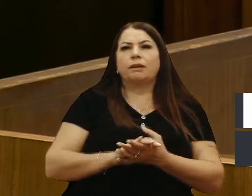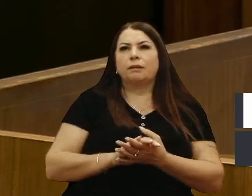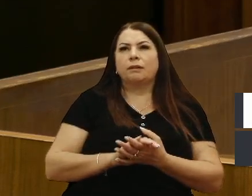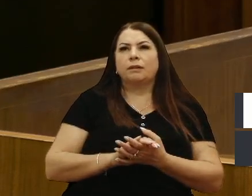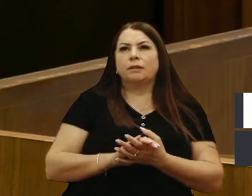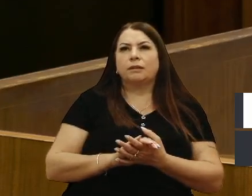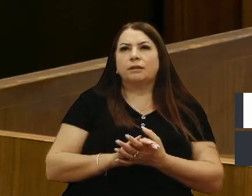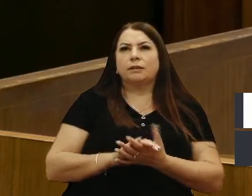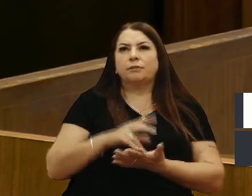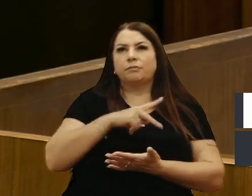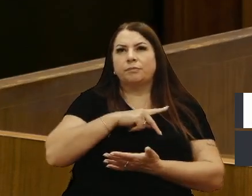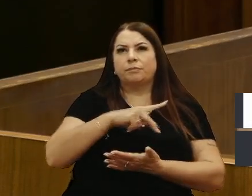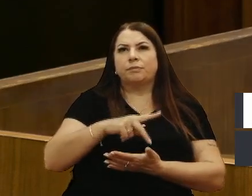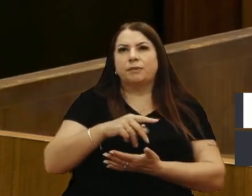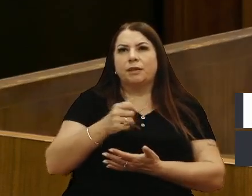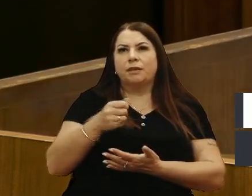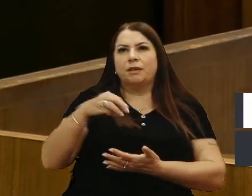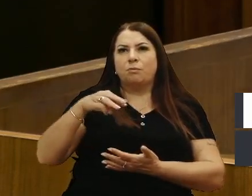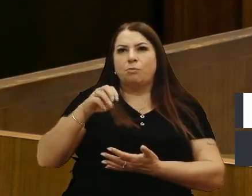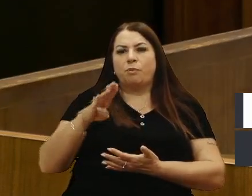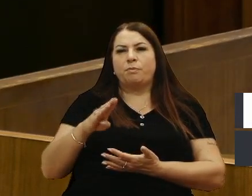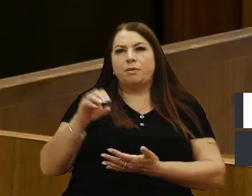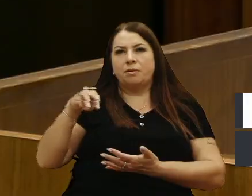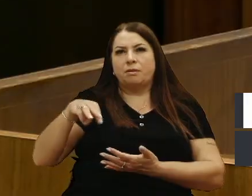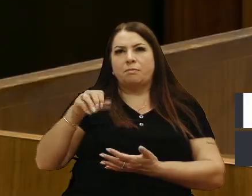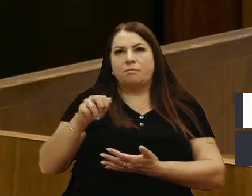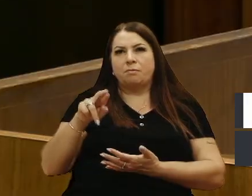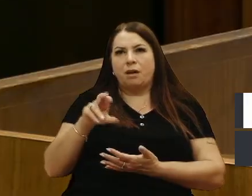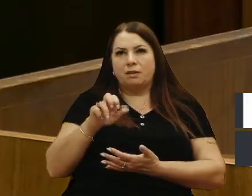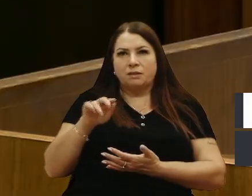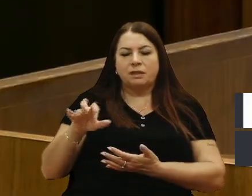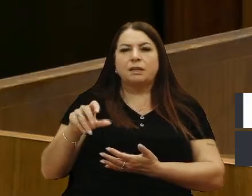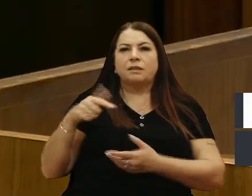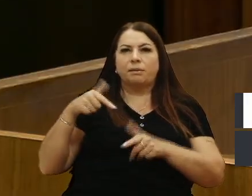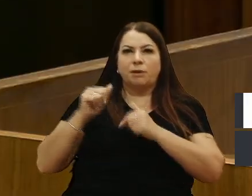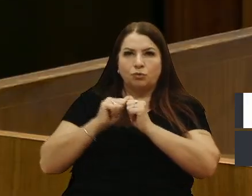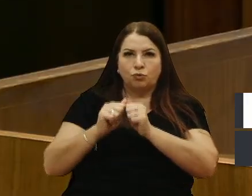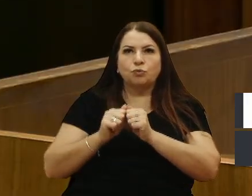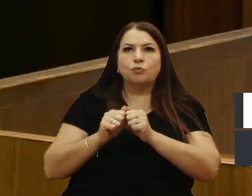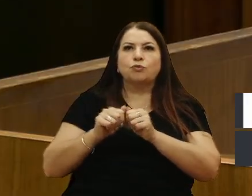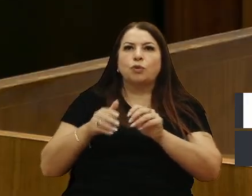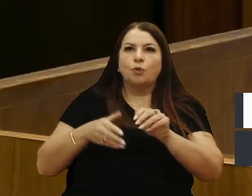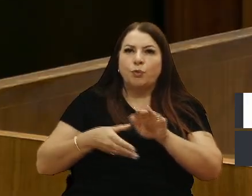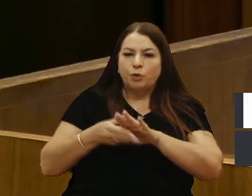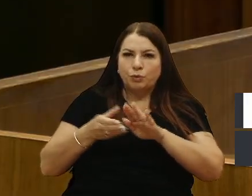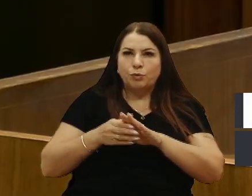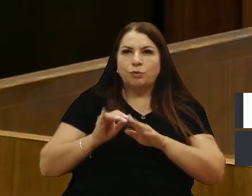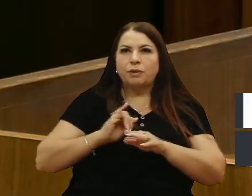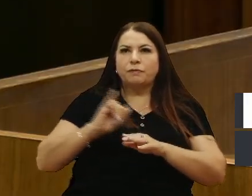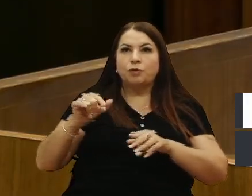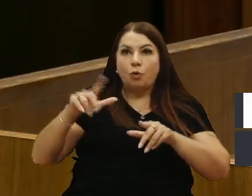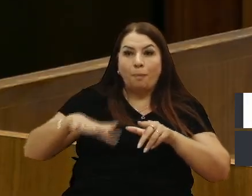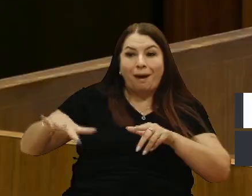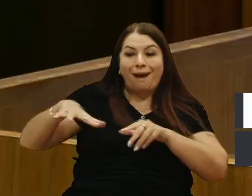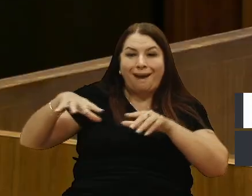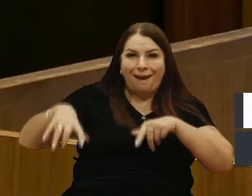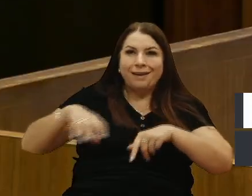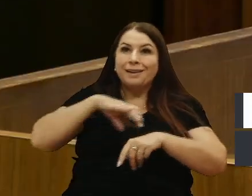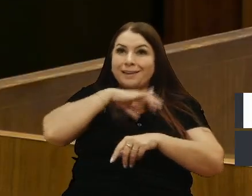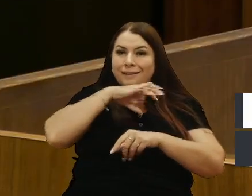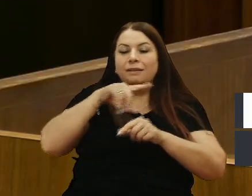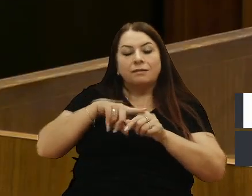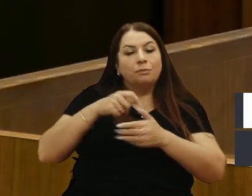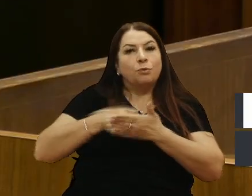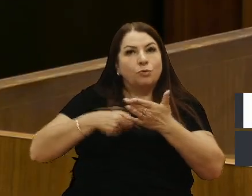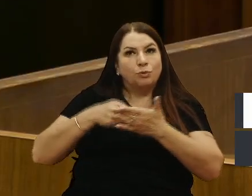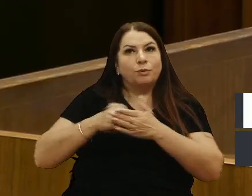a presidente da MOB, a Marcele, que também trabalha aqui conosco, já encaminhou, já orientou, indicou até uma área. Então, a gente também está nessa